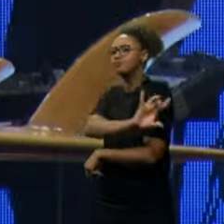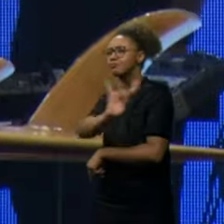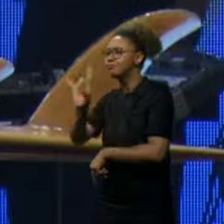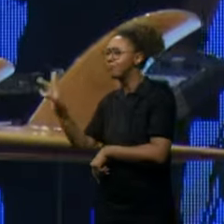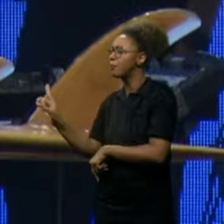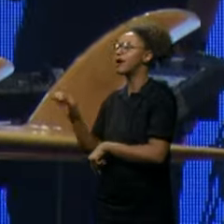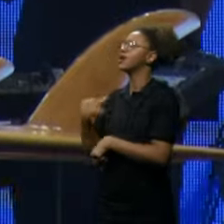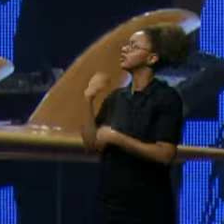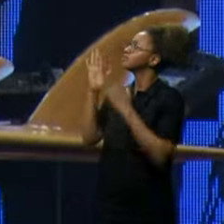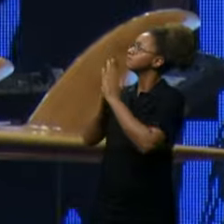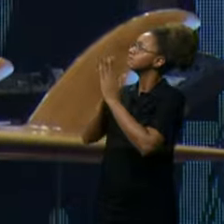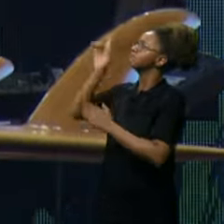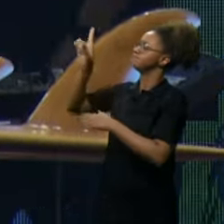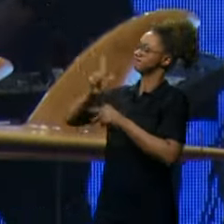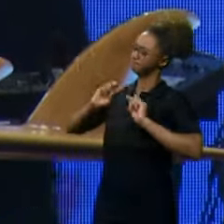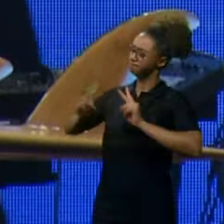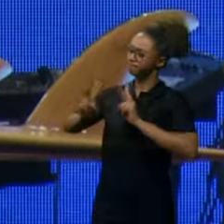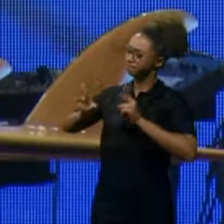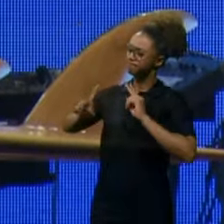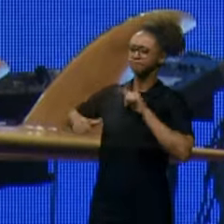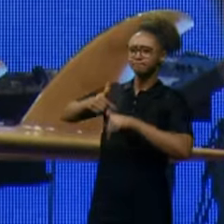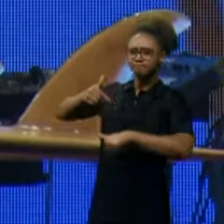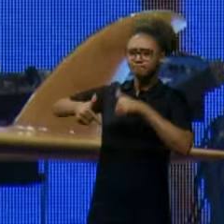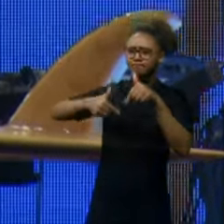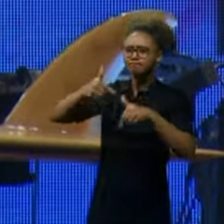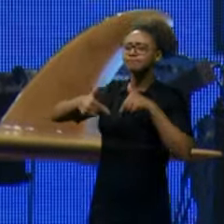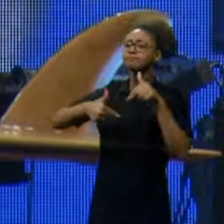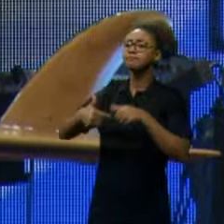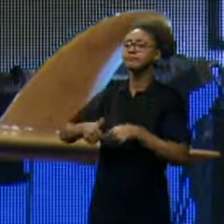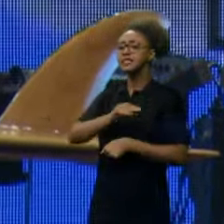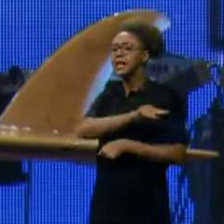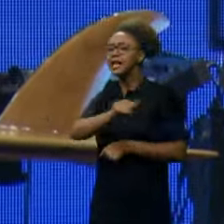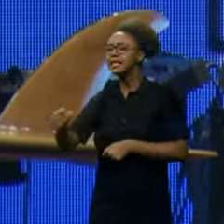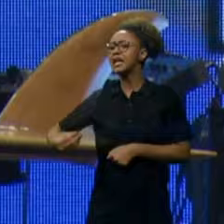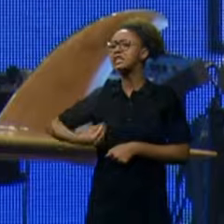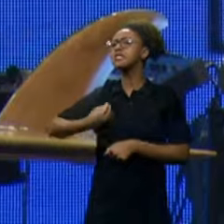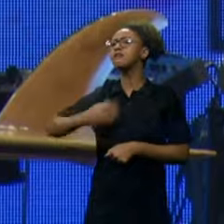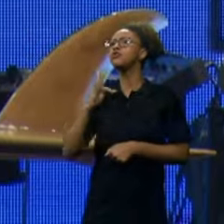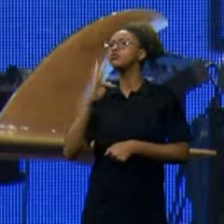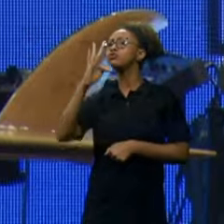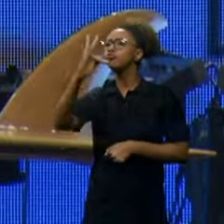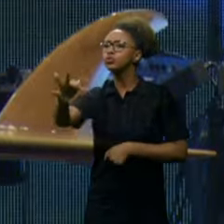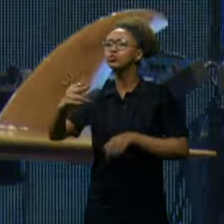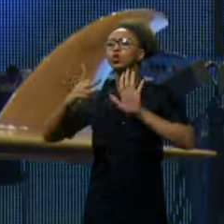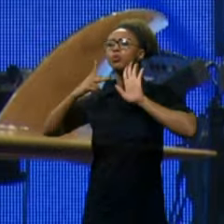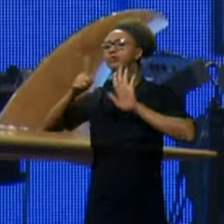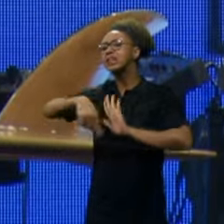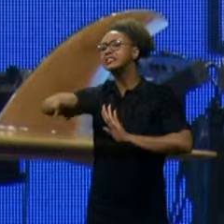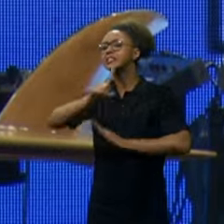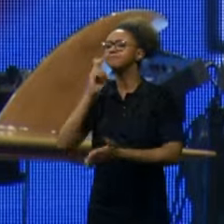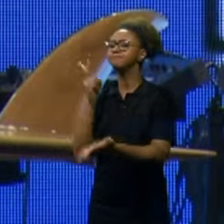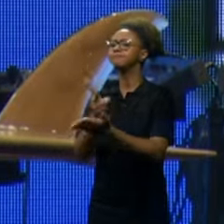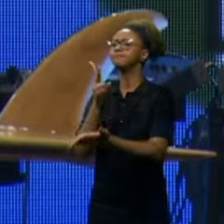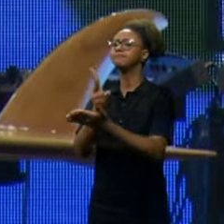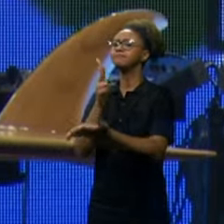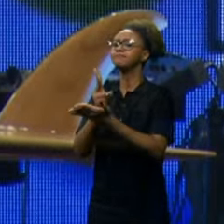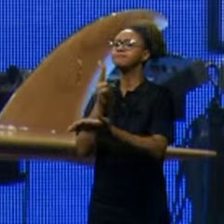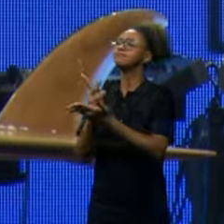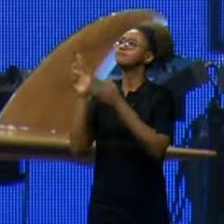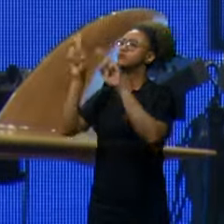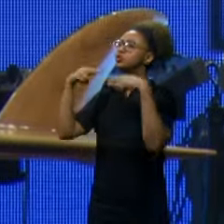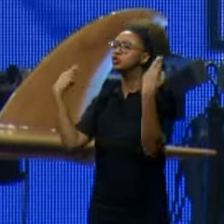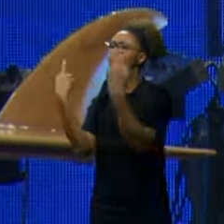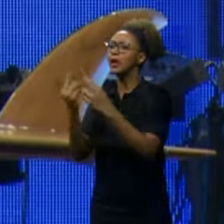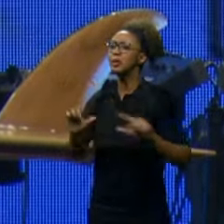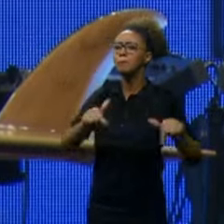continua fazendo a tua obra pai que cada dia mais o destino Profético dele sejam liberados que eles sejam Esse instrumento poderoso no